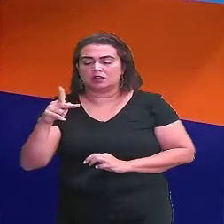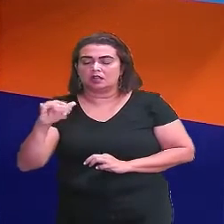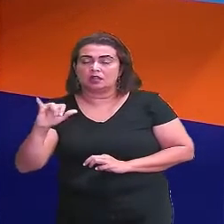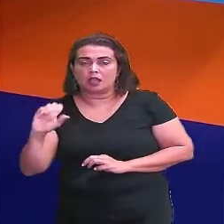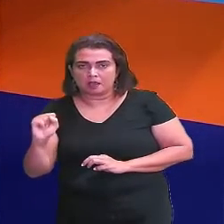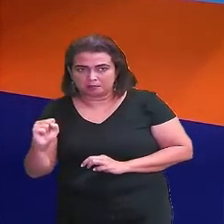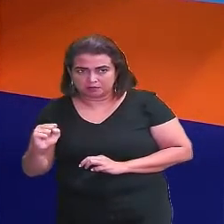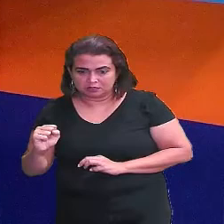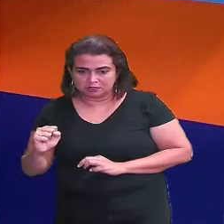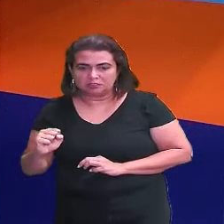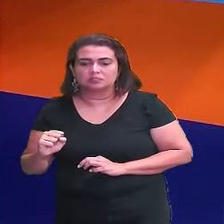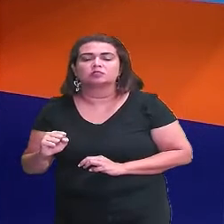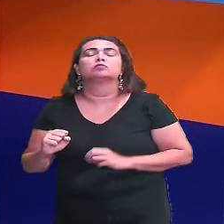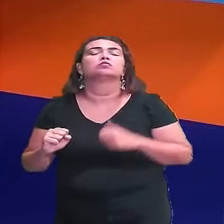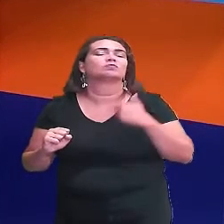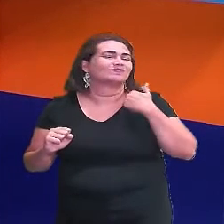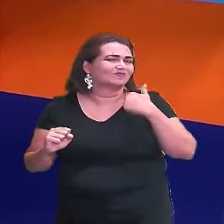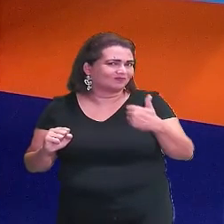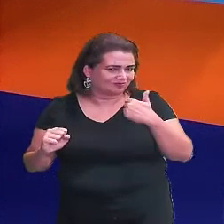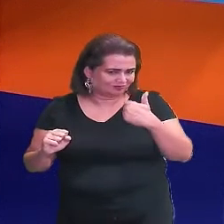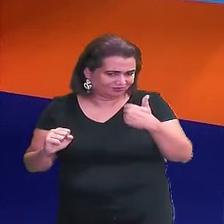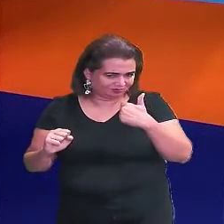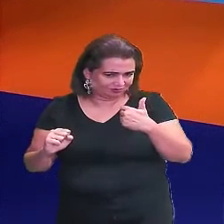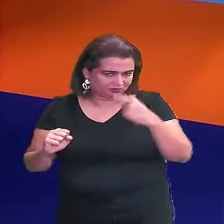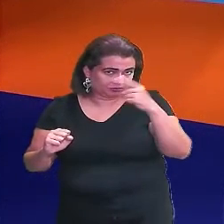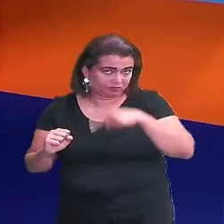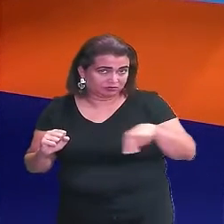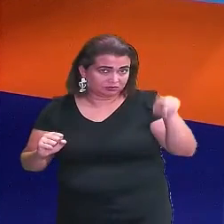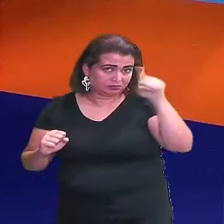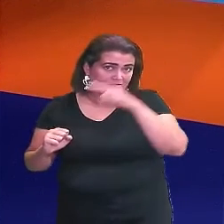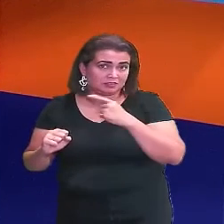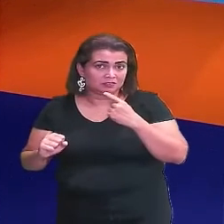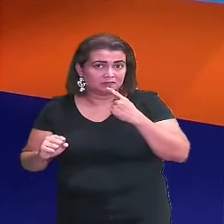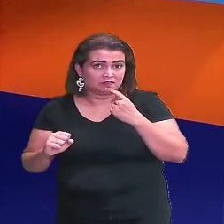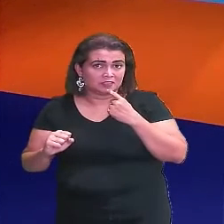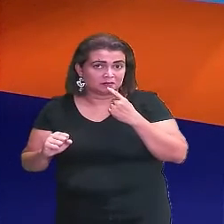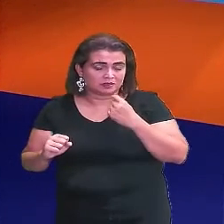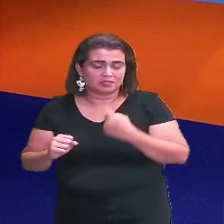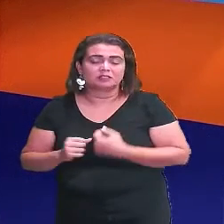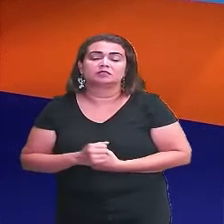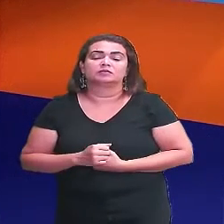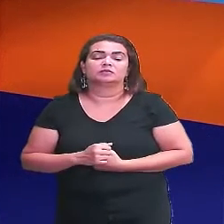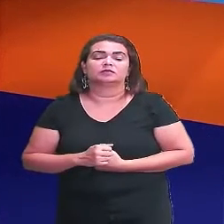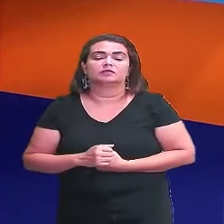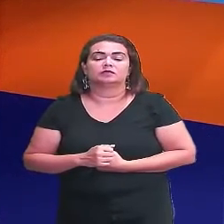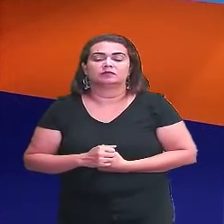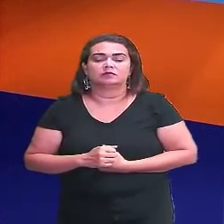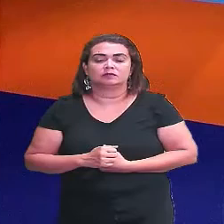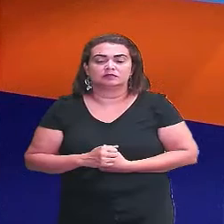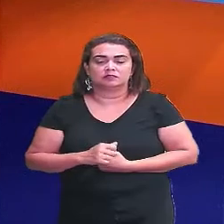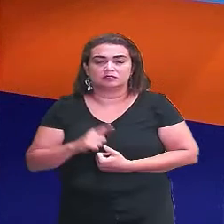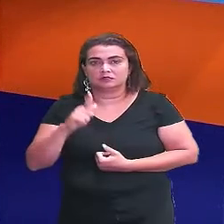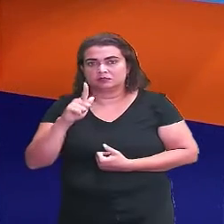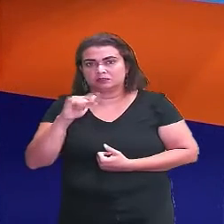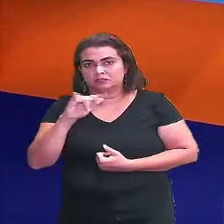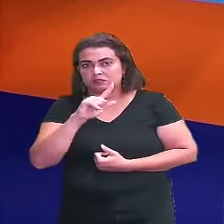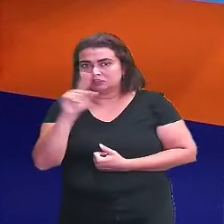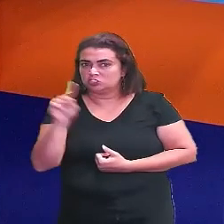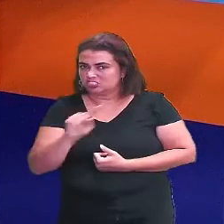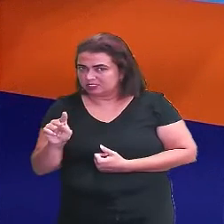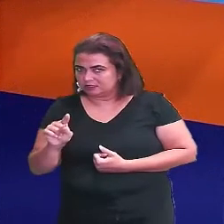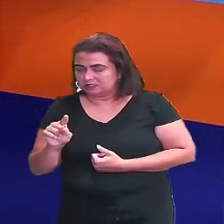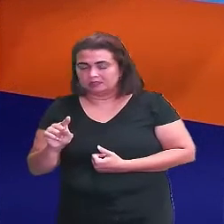Lápis. Lápis não é? Então, a gente circula aqui, ó. Lápis.